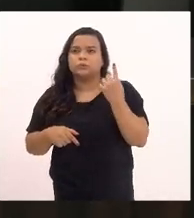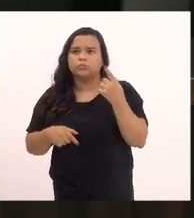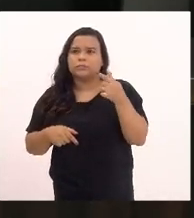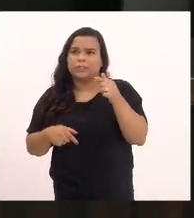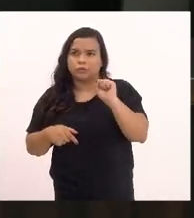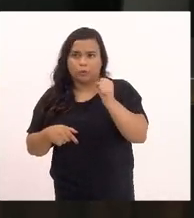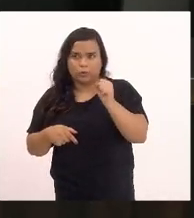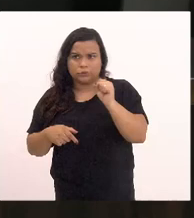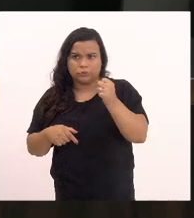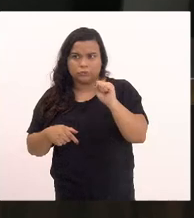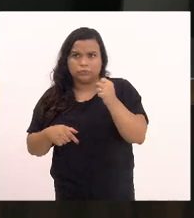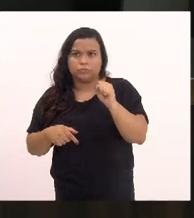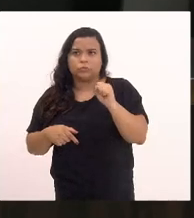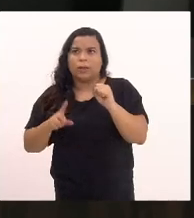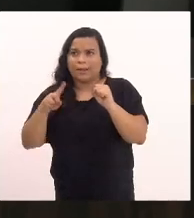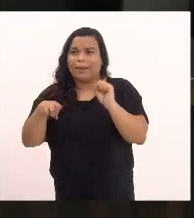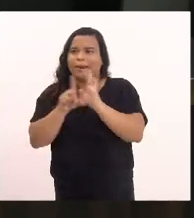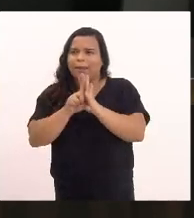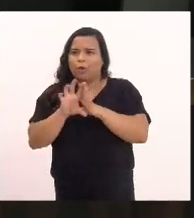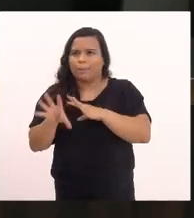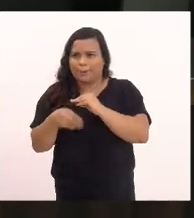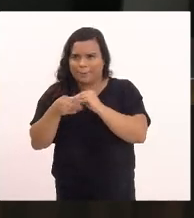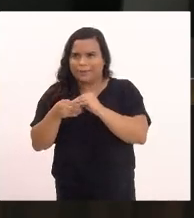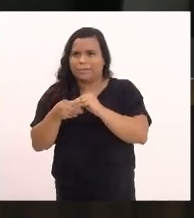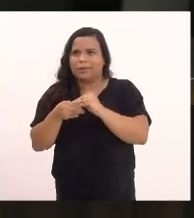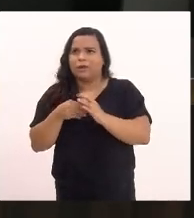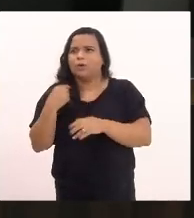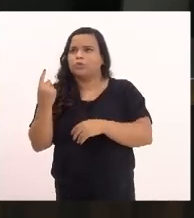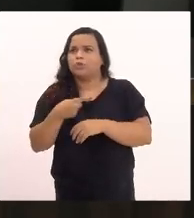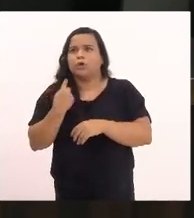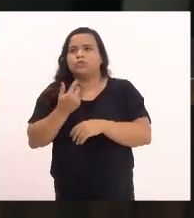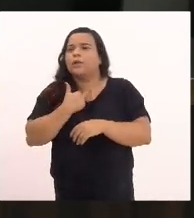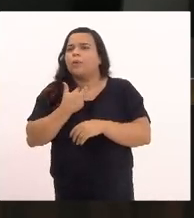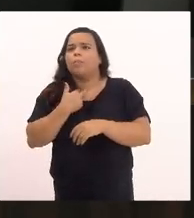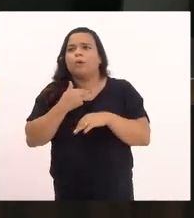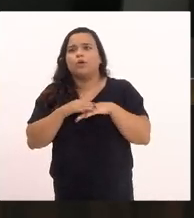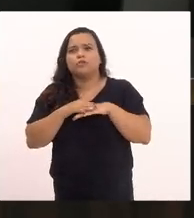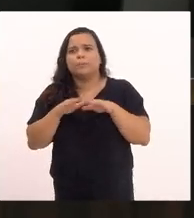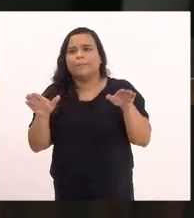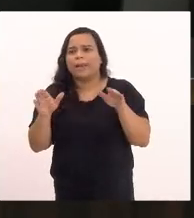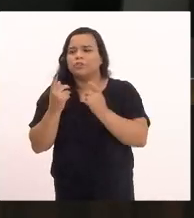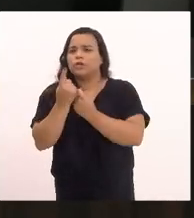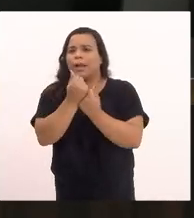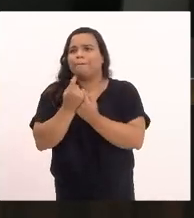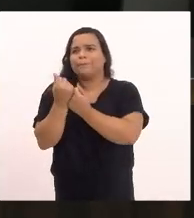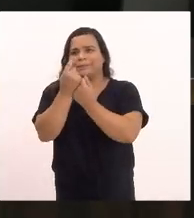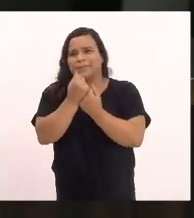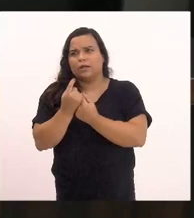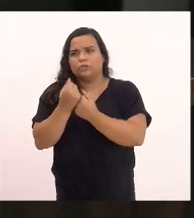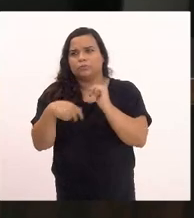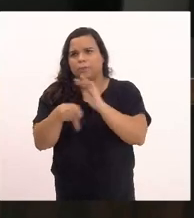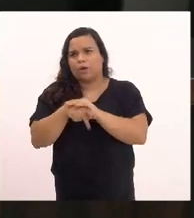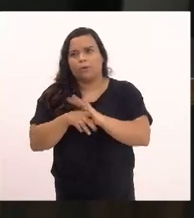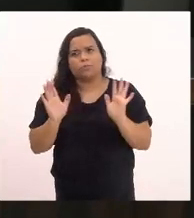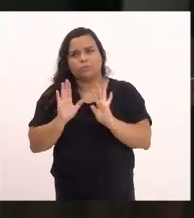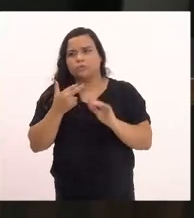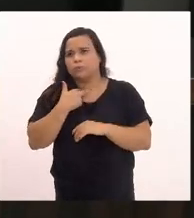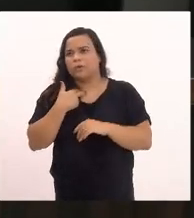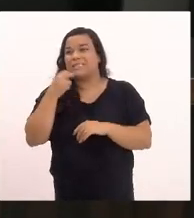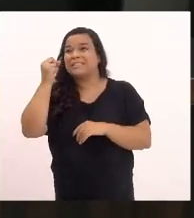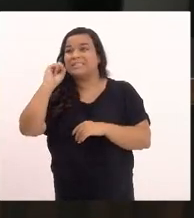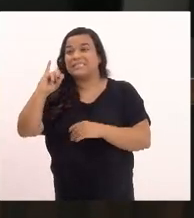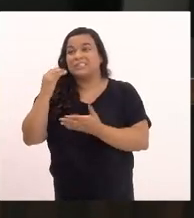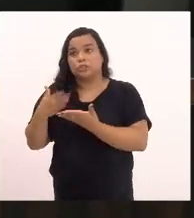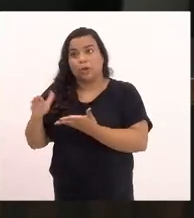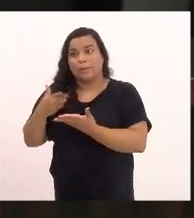178, complementar, nós não podemos mais capitalizá-lo. Então, se sobrar o recurso, a gente nunca